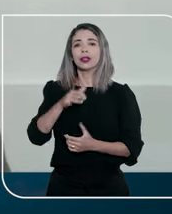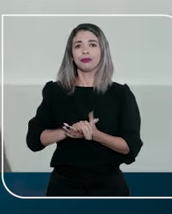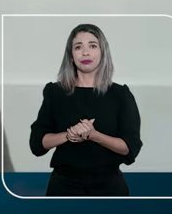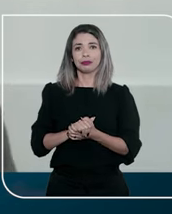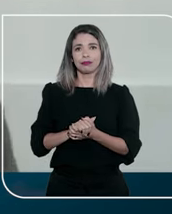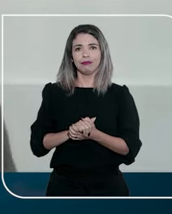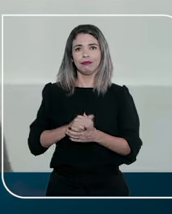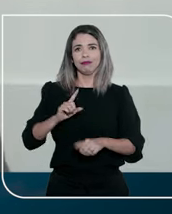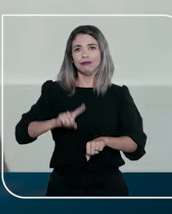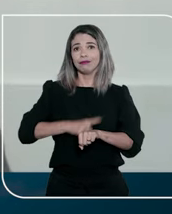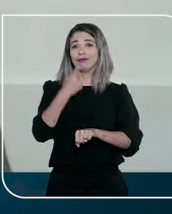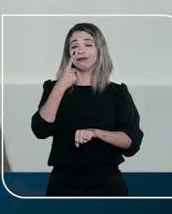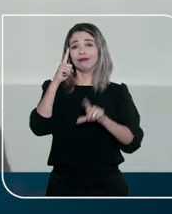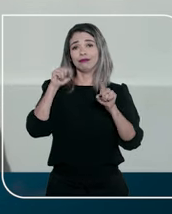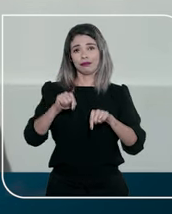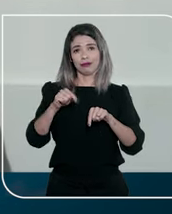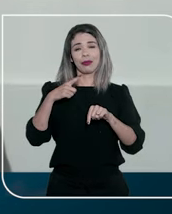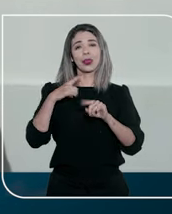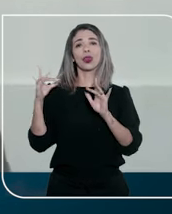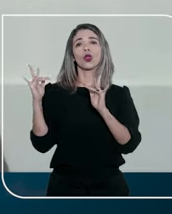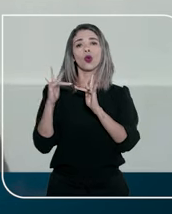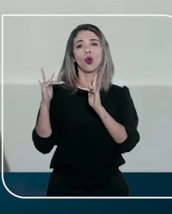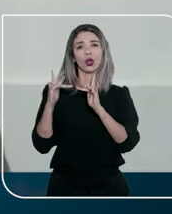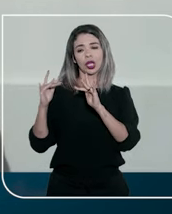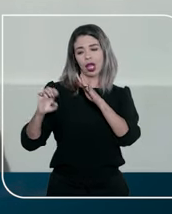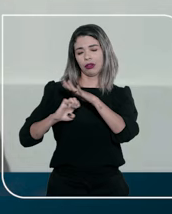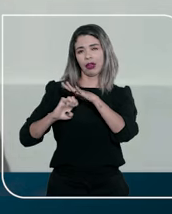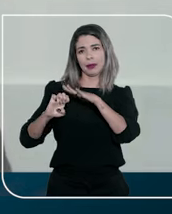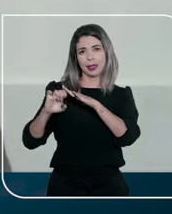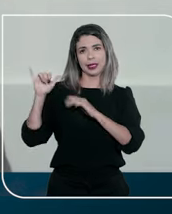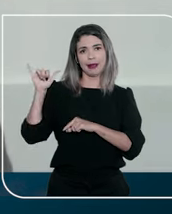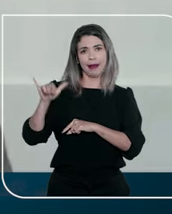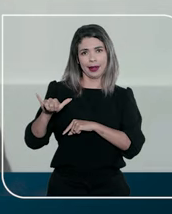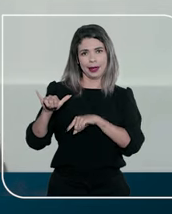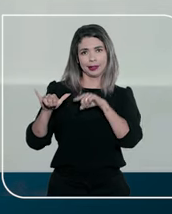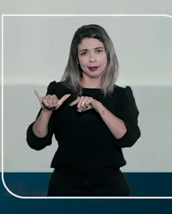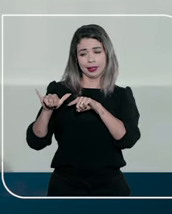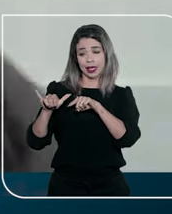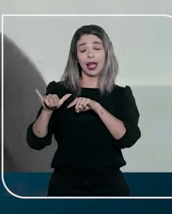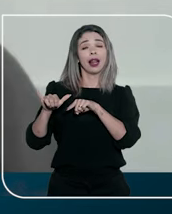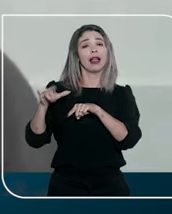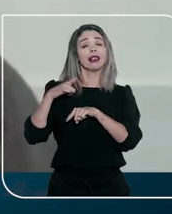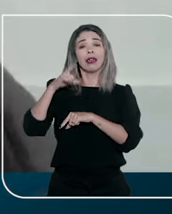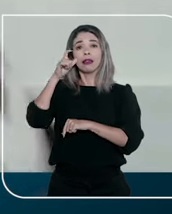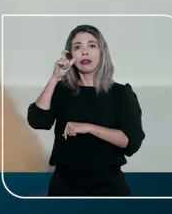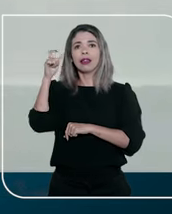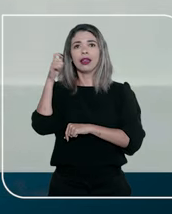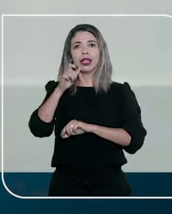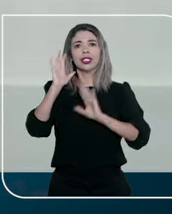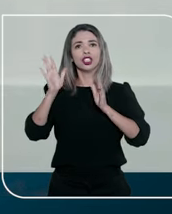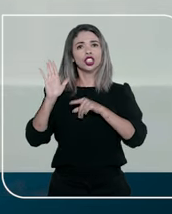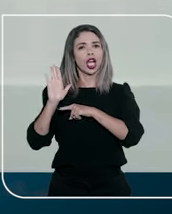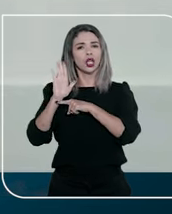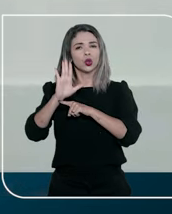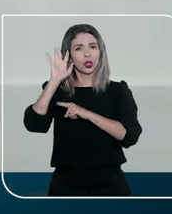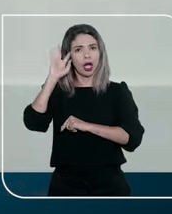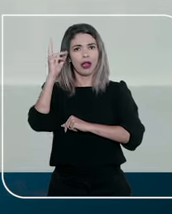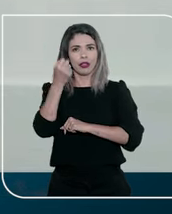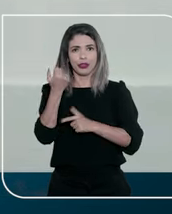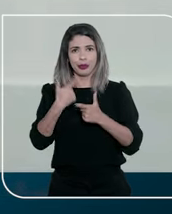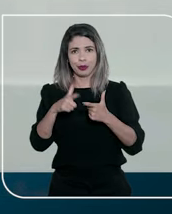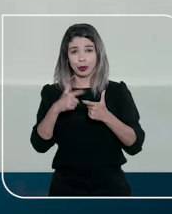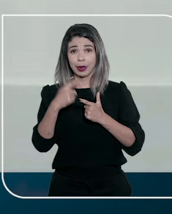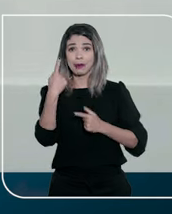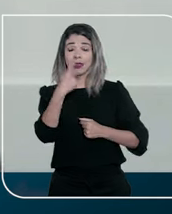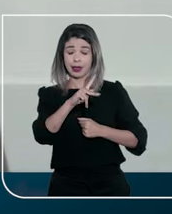é, sem dúvida nenhuma, entrar em contato com a companhia aérea. A companhia aérea tem o interesse de atender bem aquele cliente, a companhia aérea tem